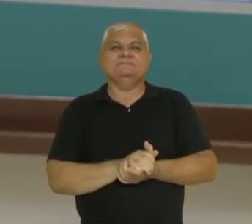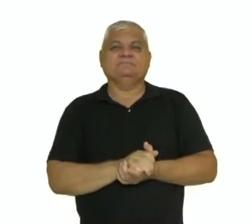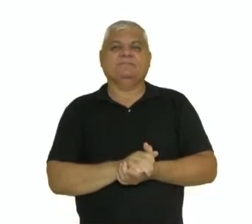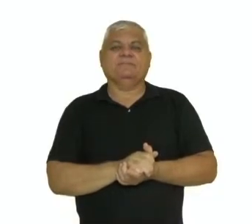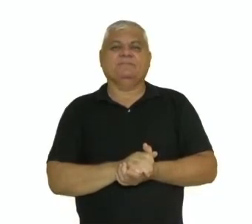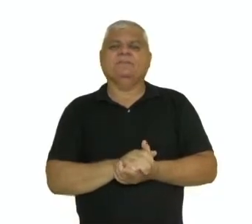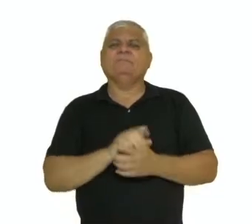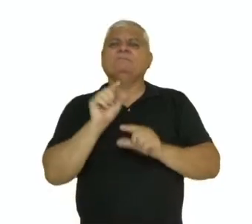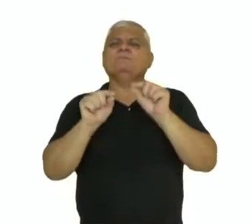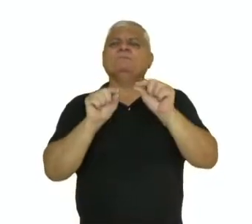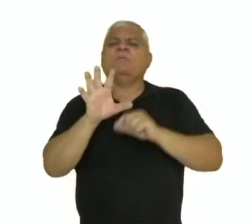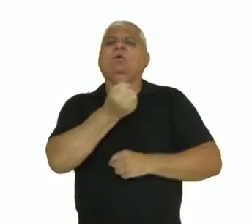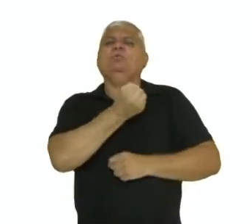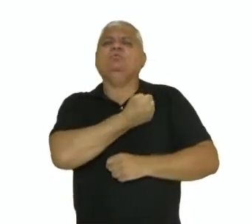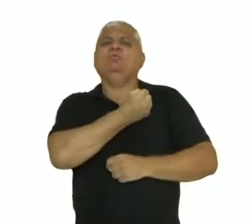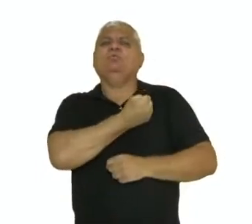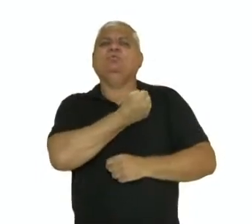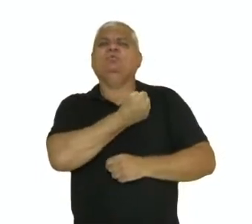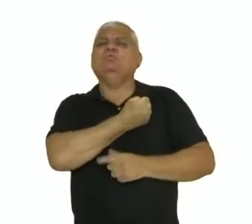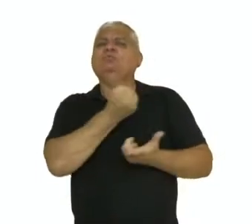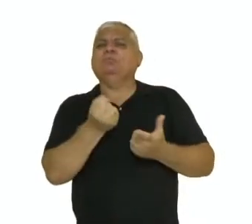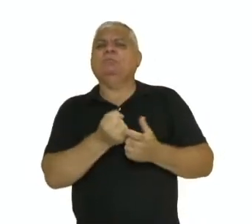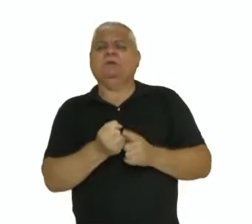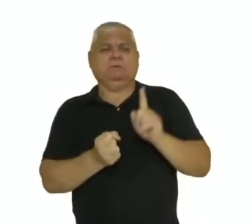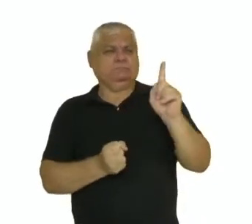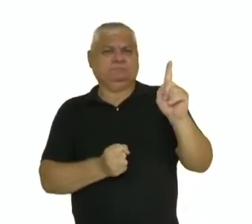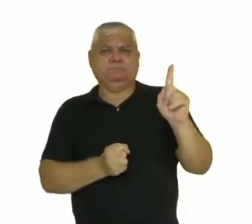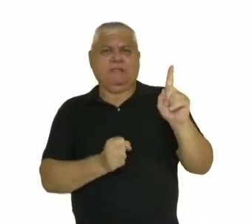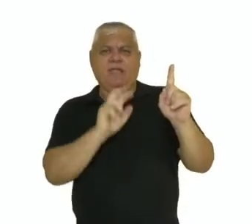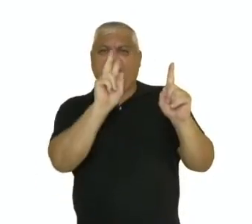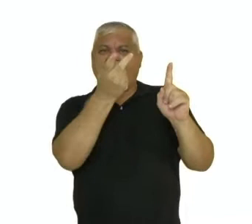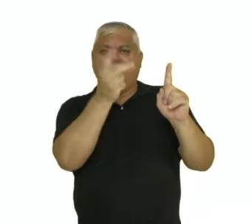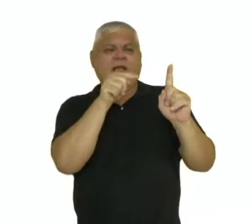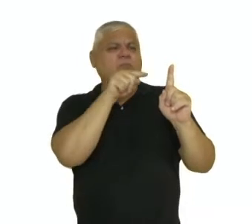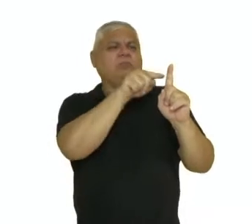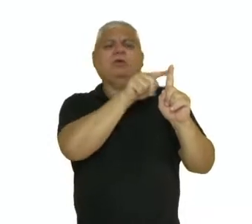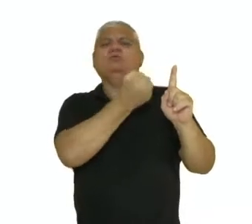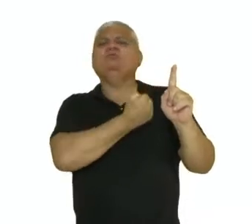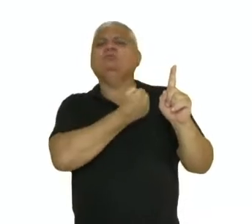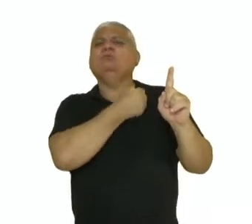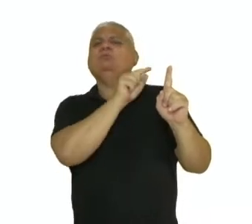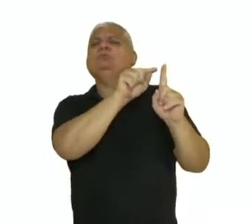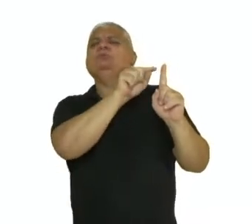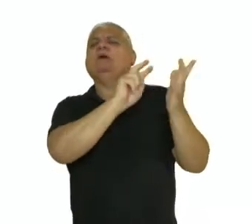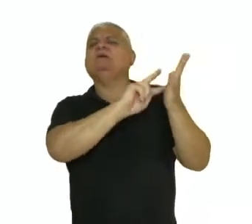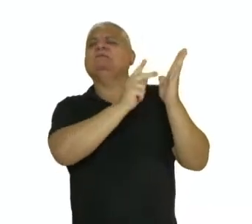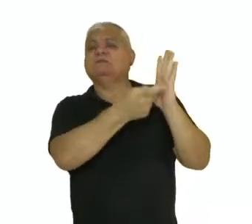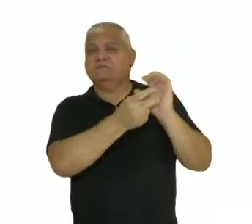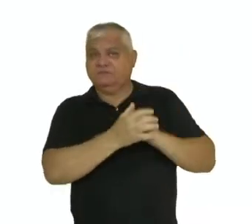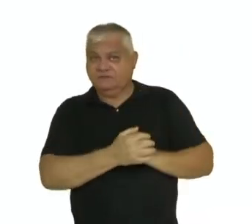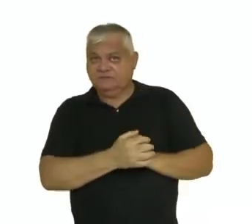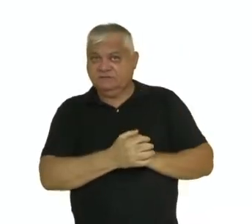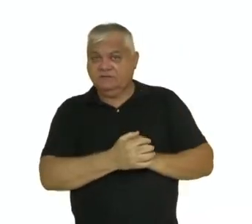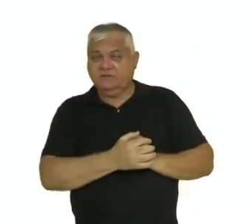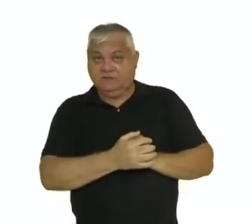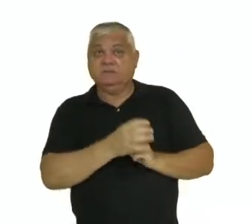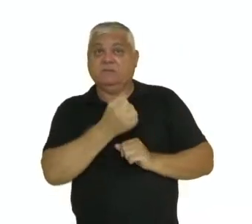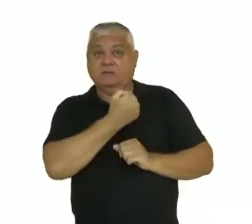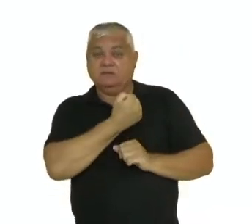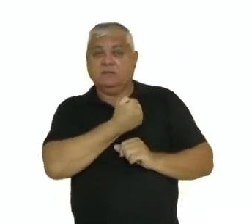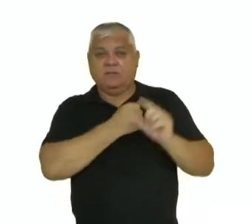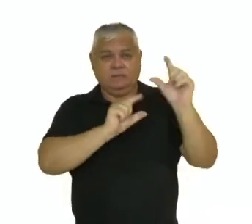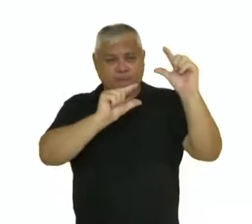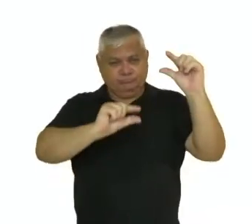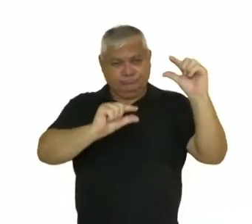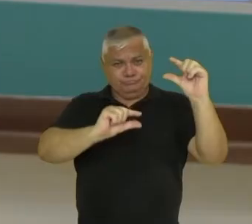O que são os números à frente de cada fórmula molecular da equação química que a gente tem ali? Esses números, né, pequenos